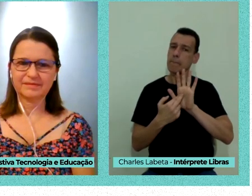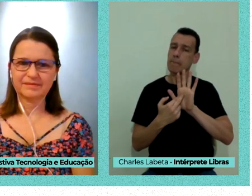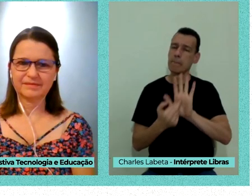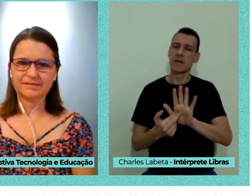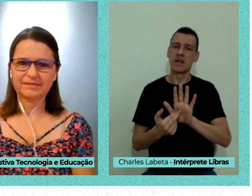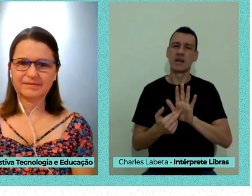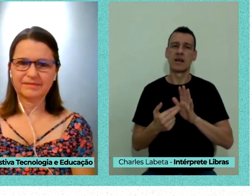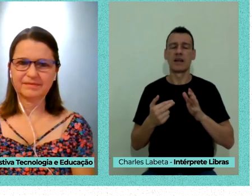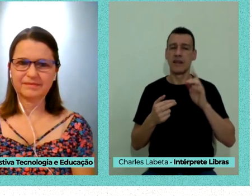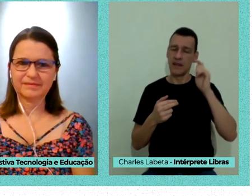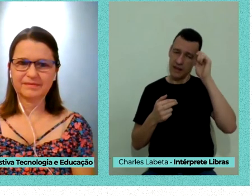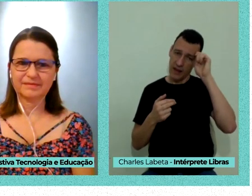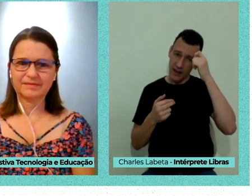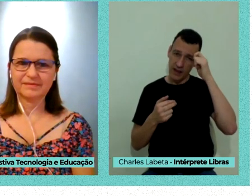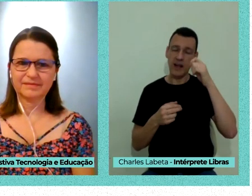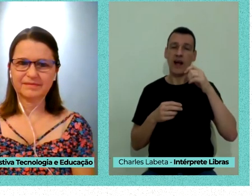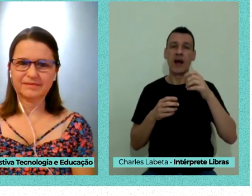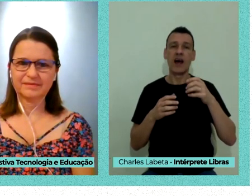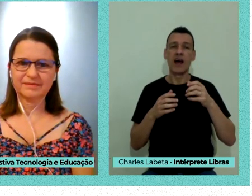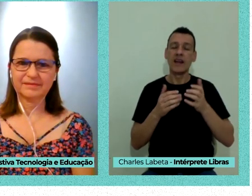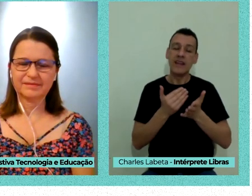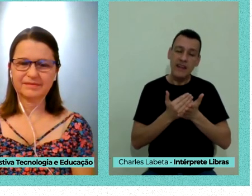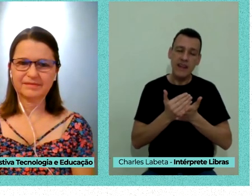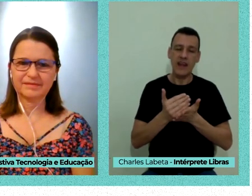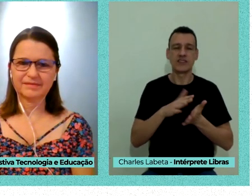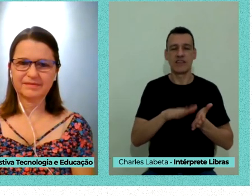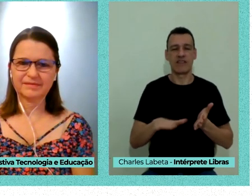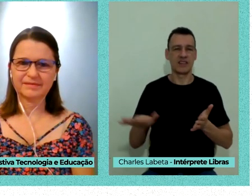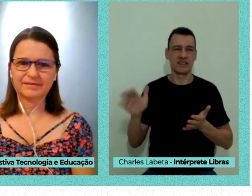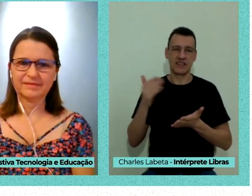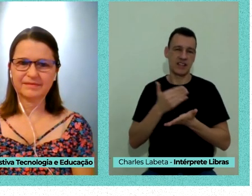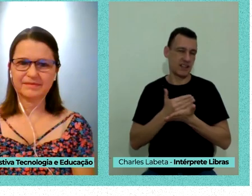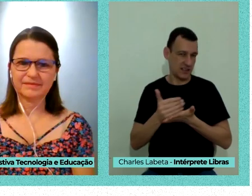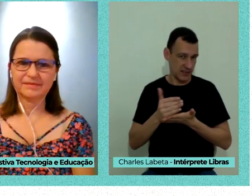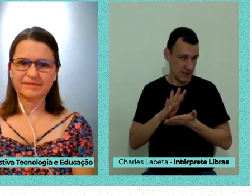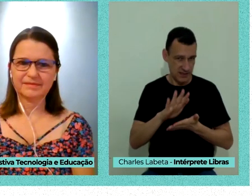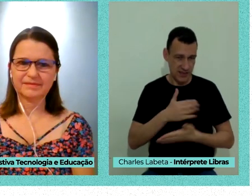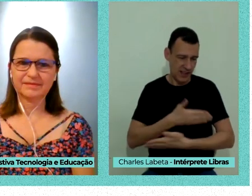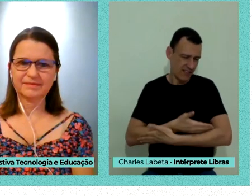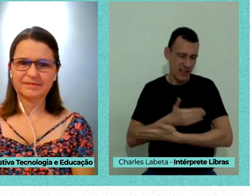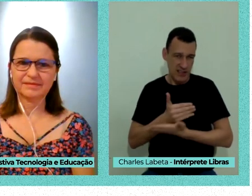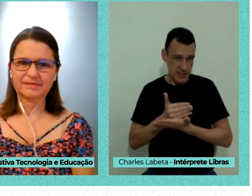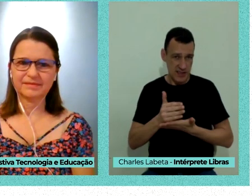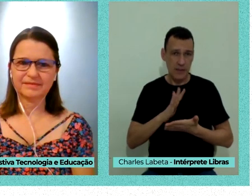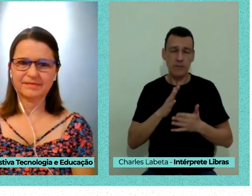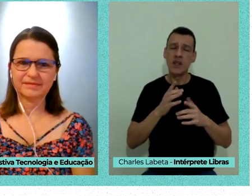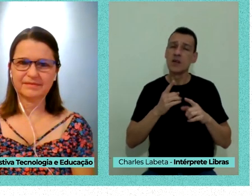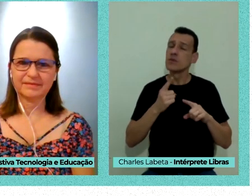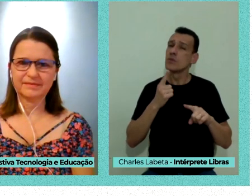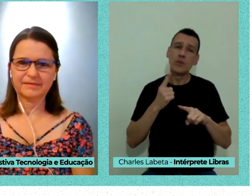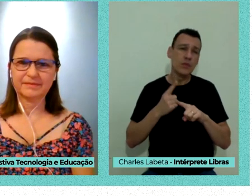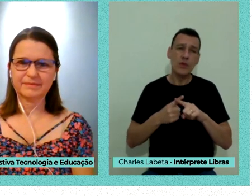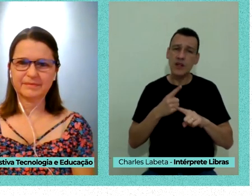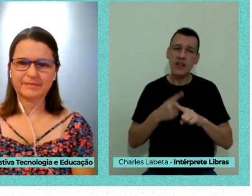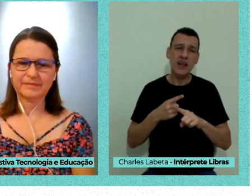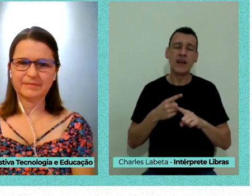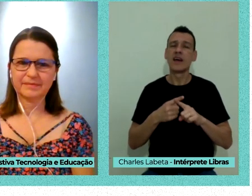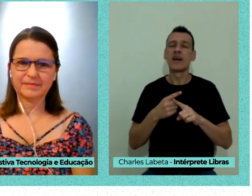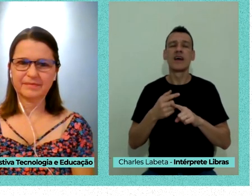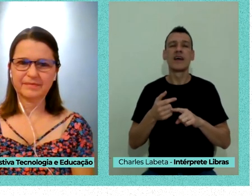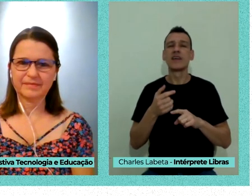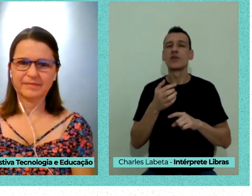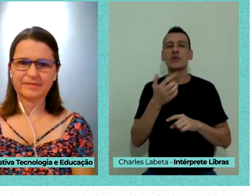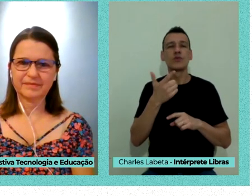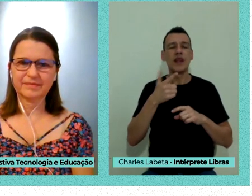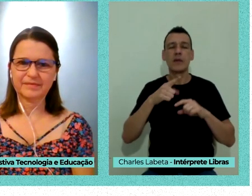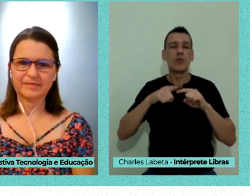representatividade negra desde a infância? E por que existe falta de novos produtos infantis